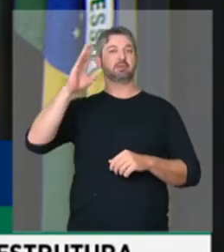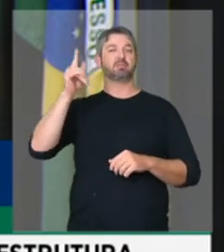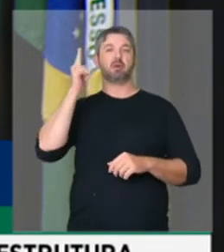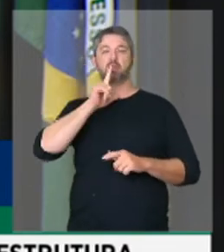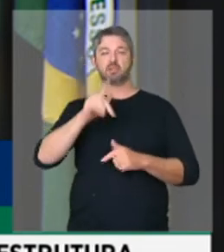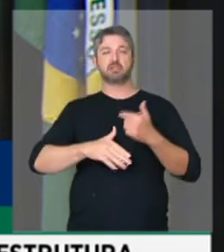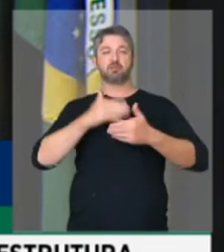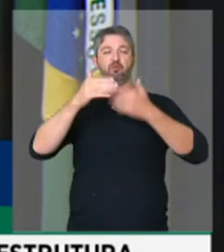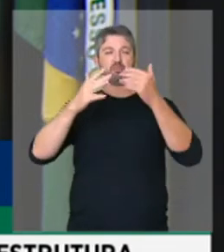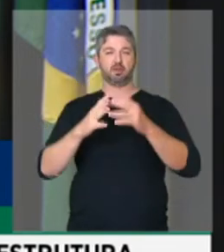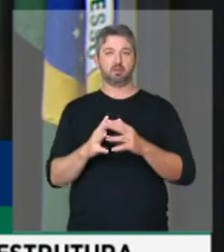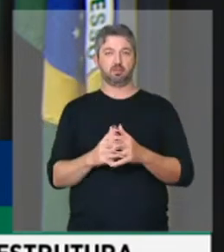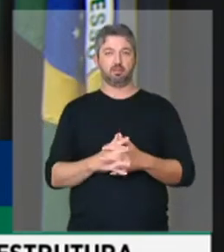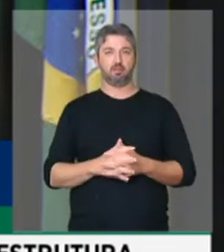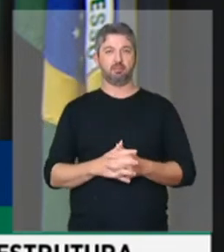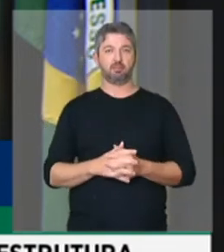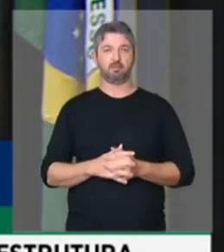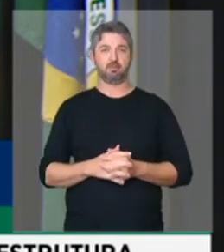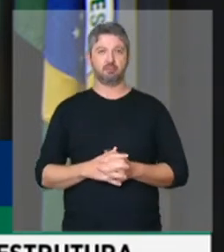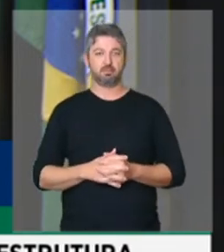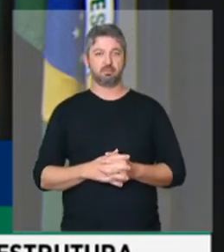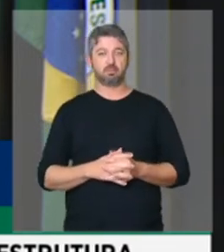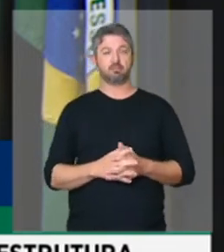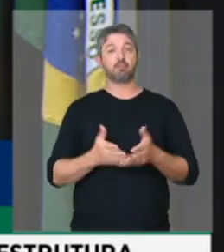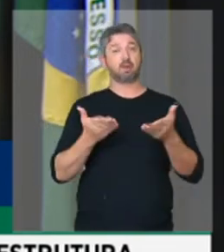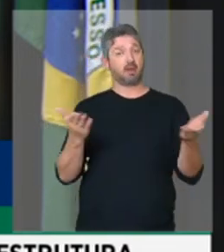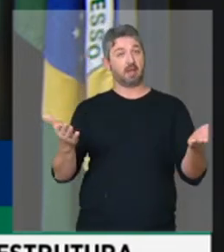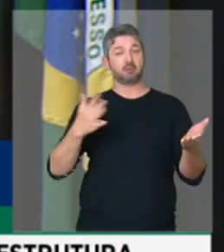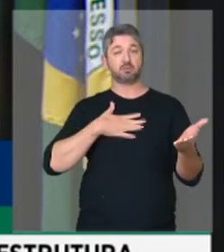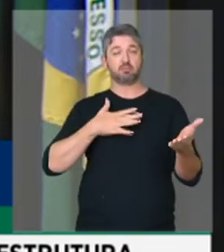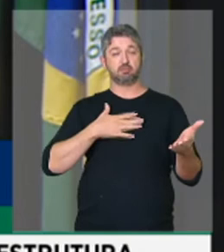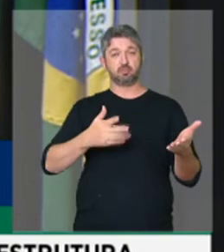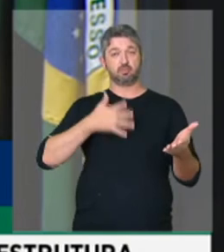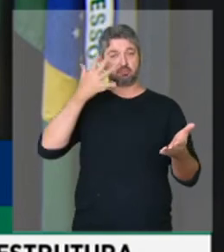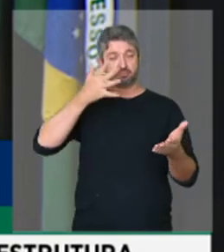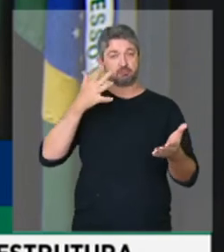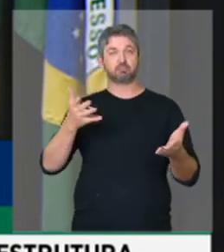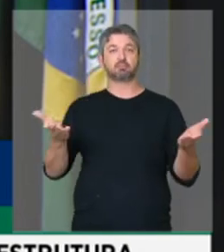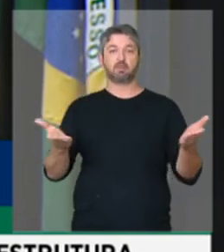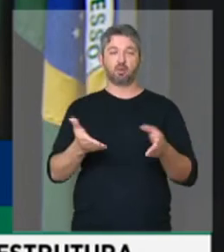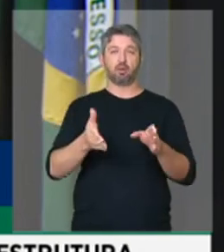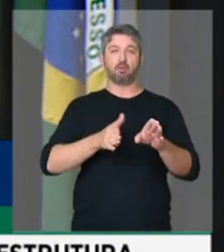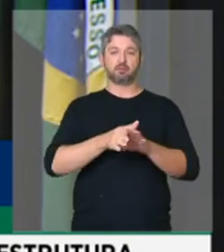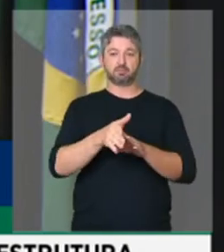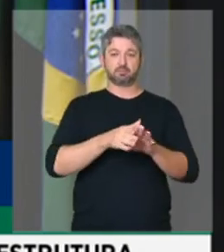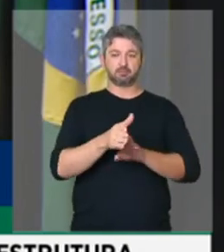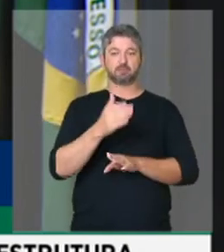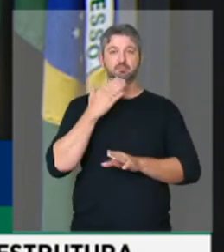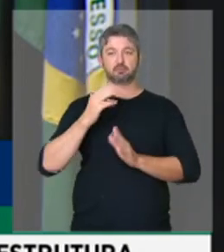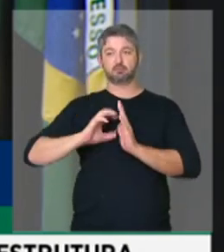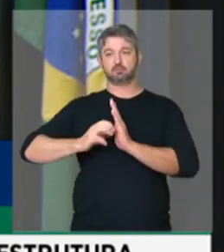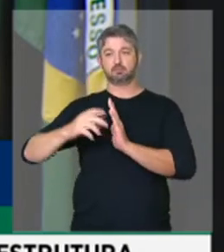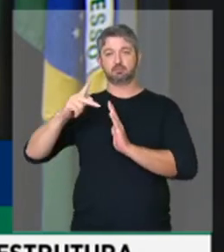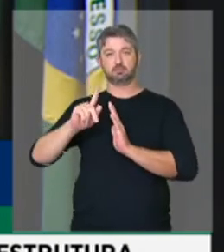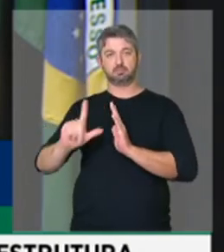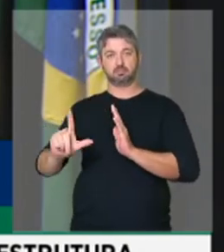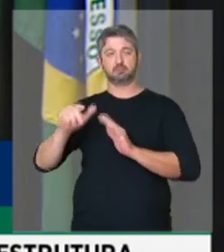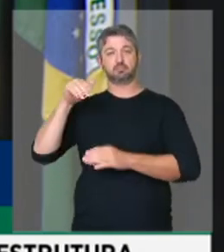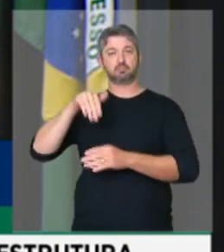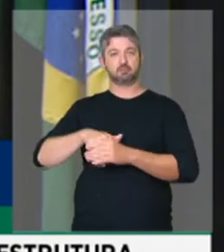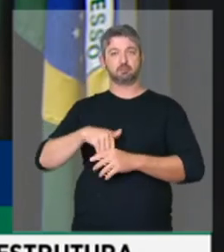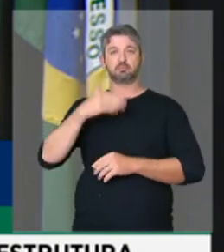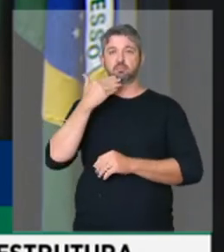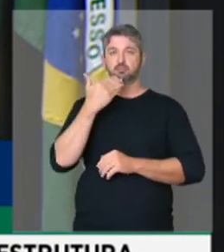crescimento. São essas minhas palavras e já encaminho, senhor presidente, pelo Partido Liberal, o voto a